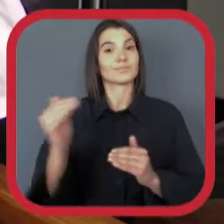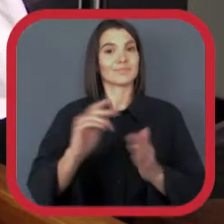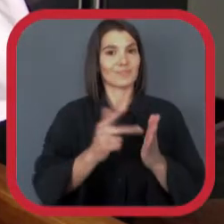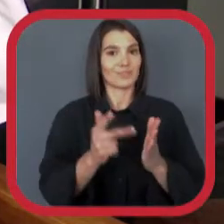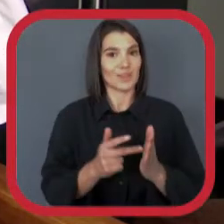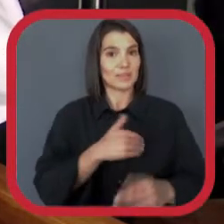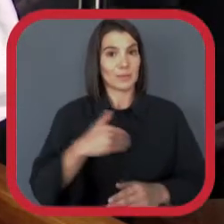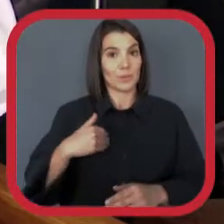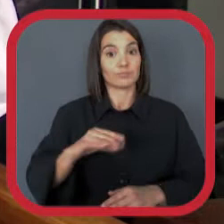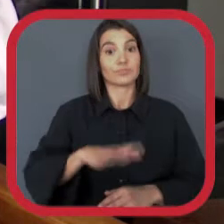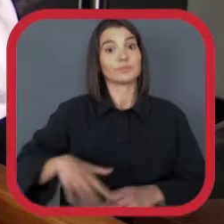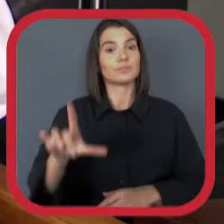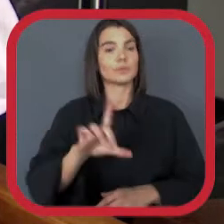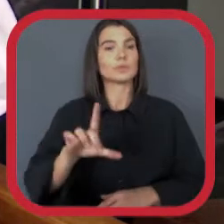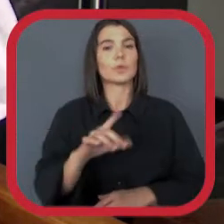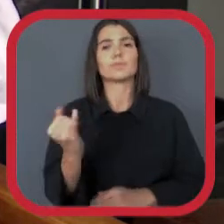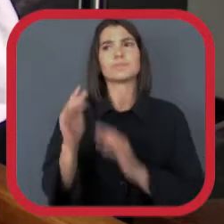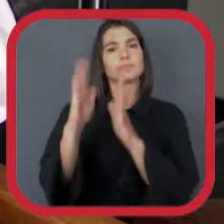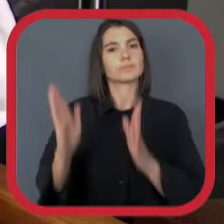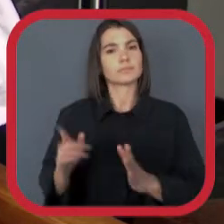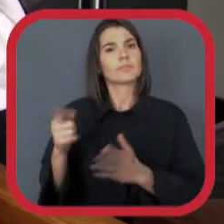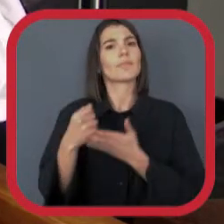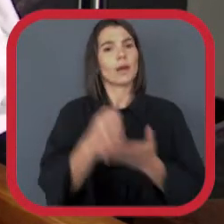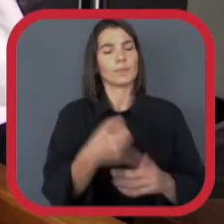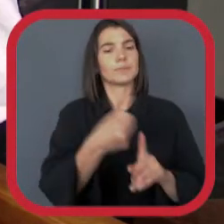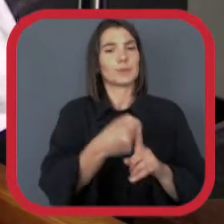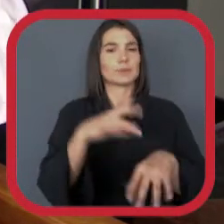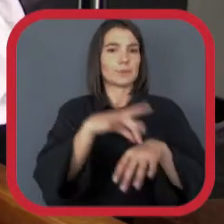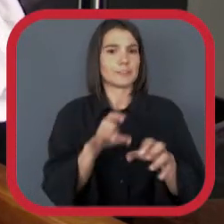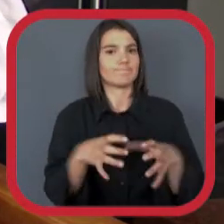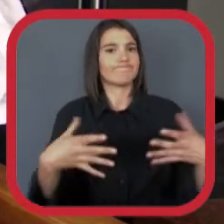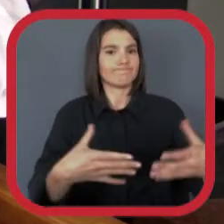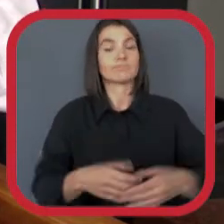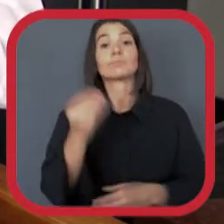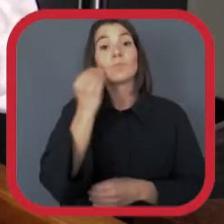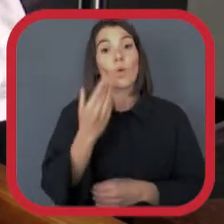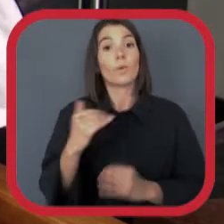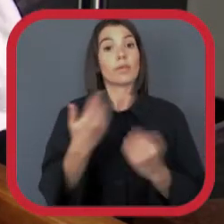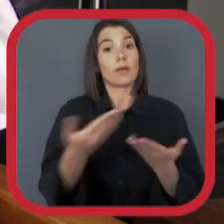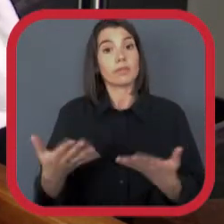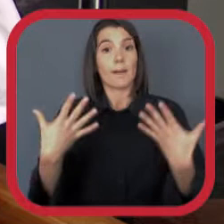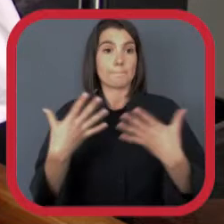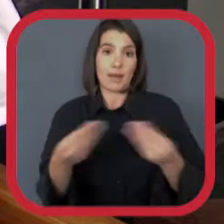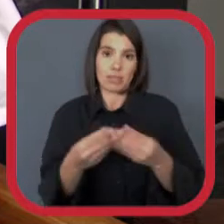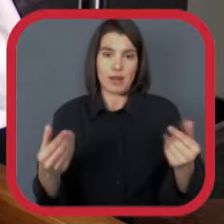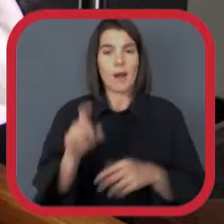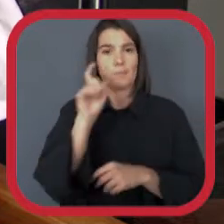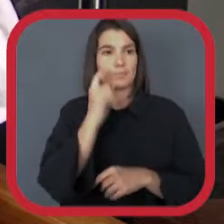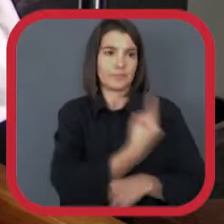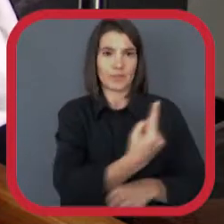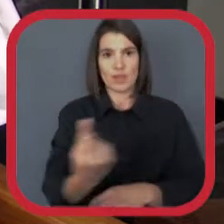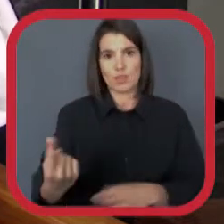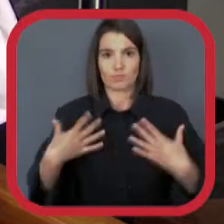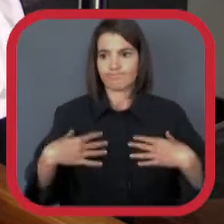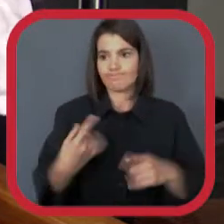Escola Superior de Tecnologia da Saúde de Lisboa é uma das instituições que apoia o combate à pandemia. Através da disponibilização de equipamento de